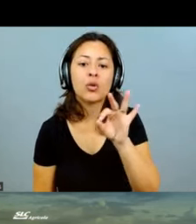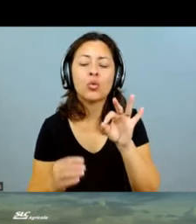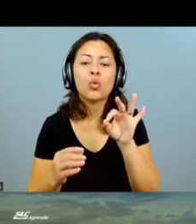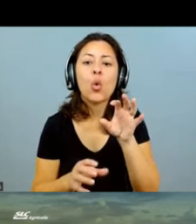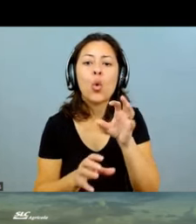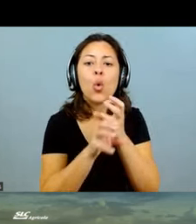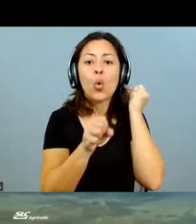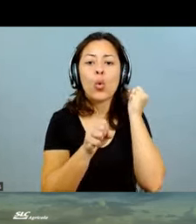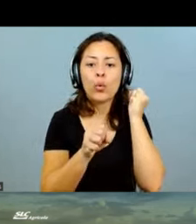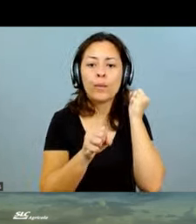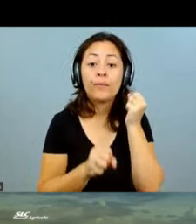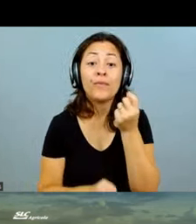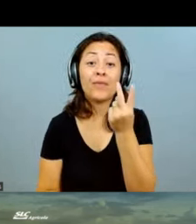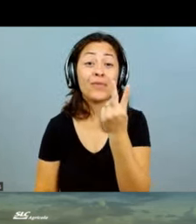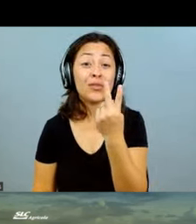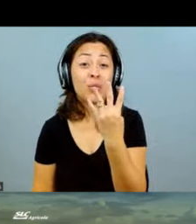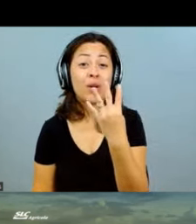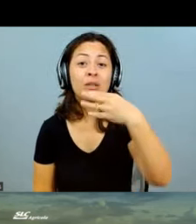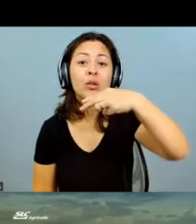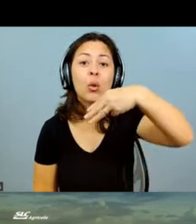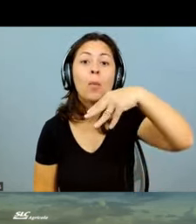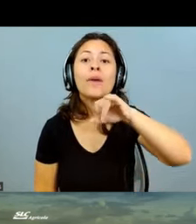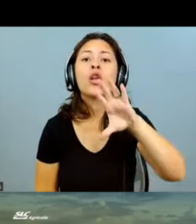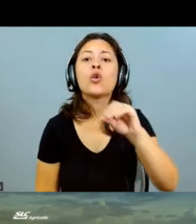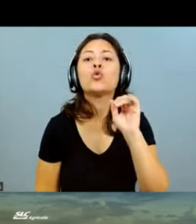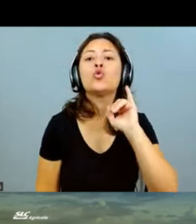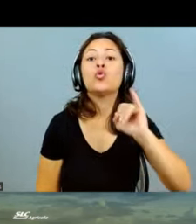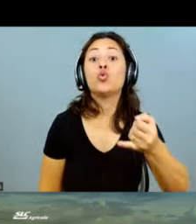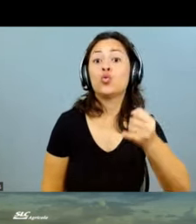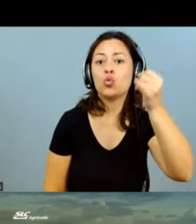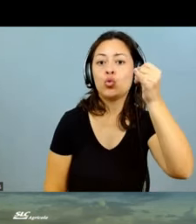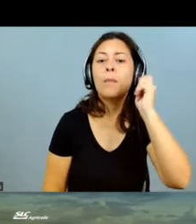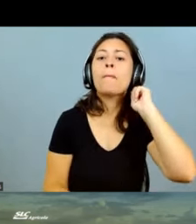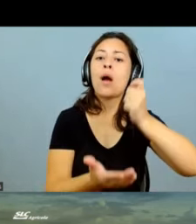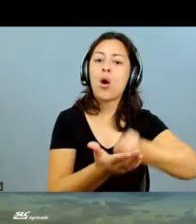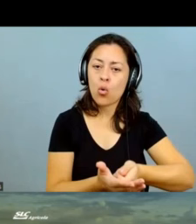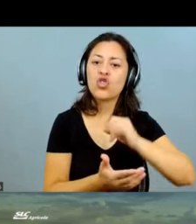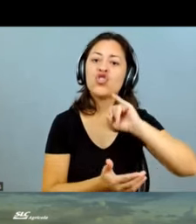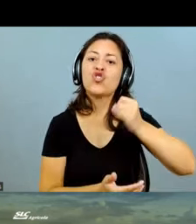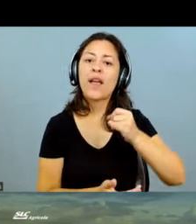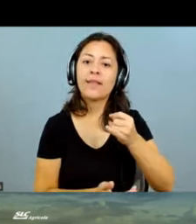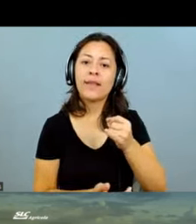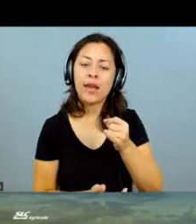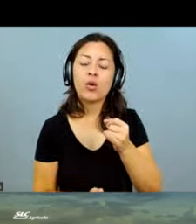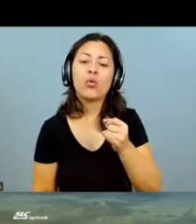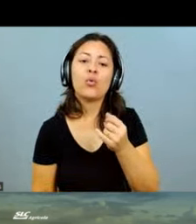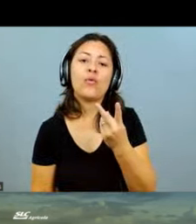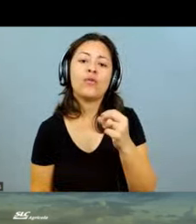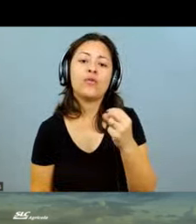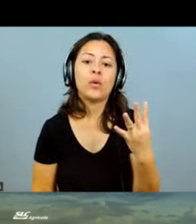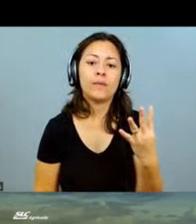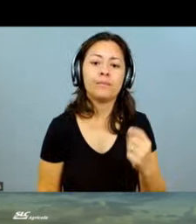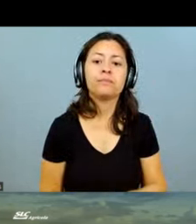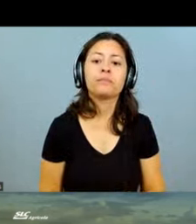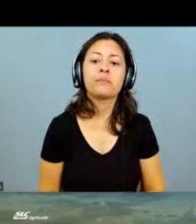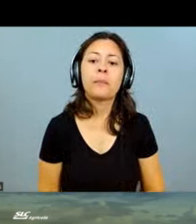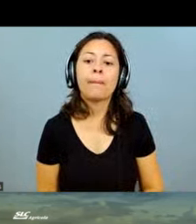com como juros sobre o capital próprio pagos em janeiro de 2024 e 365 milhões a título de